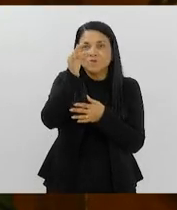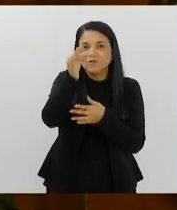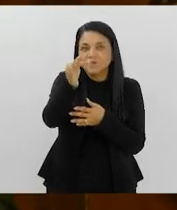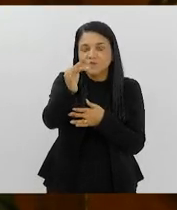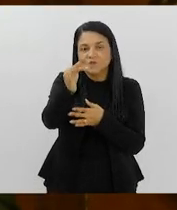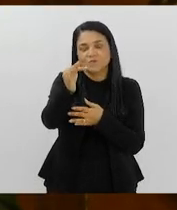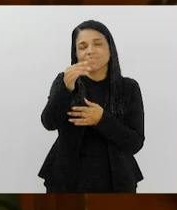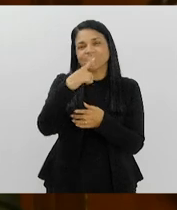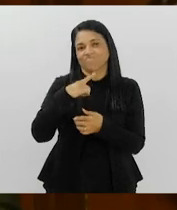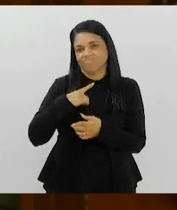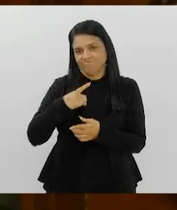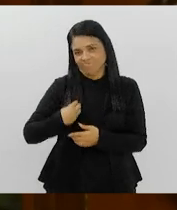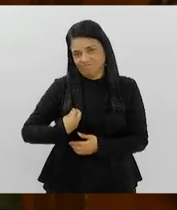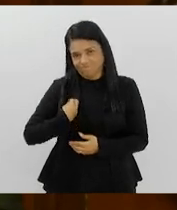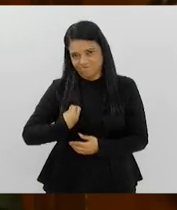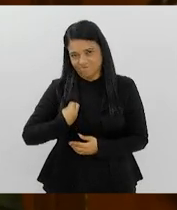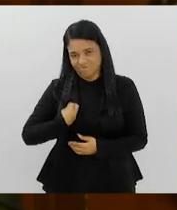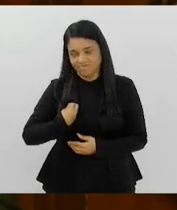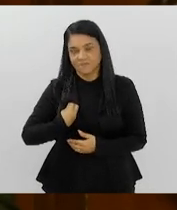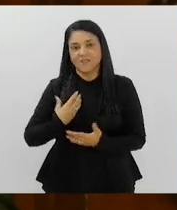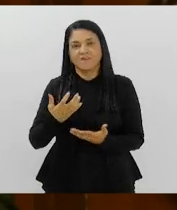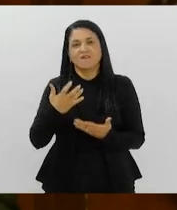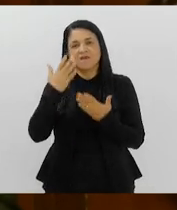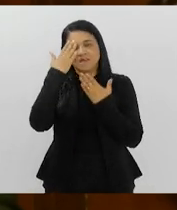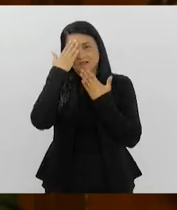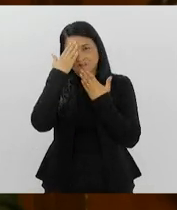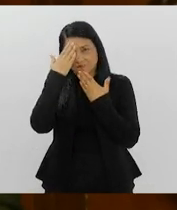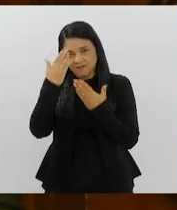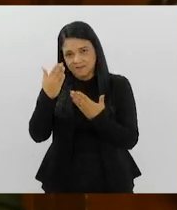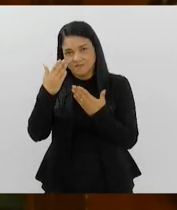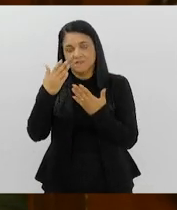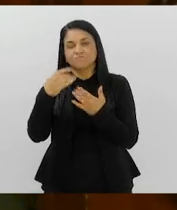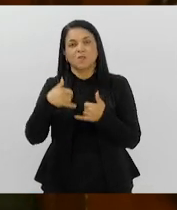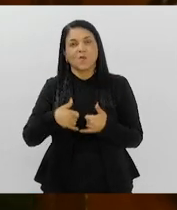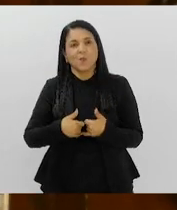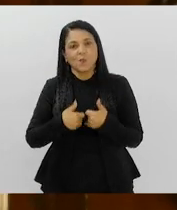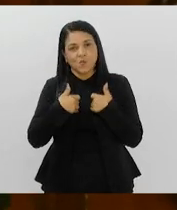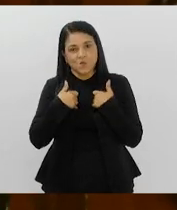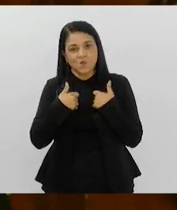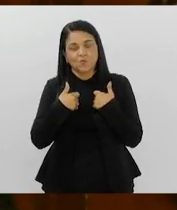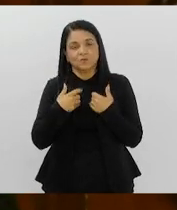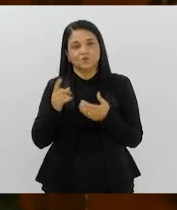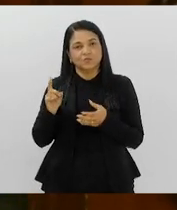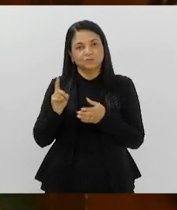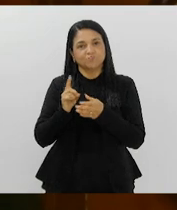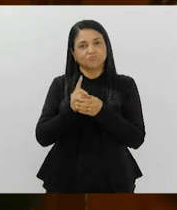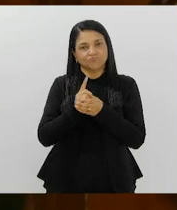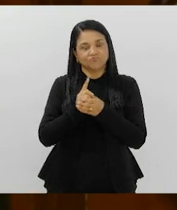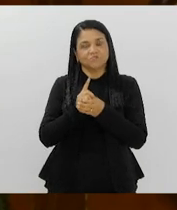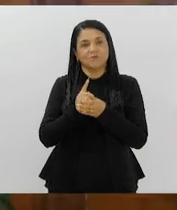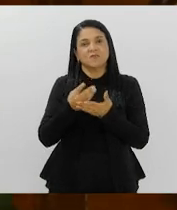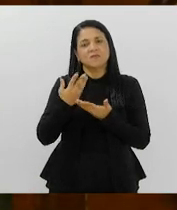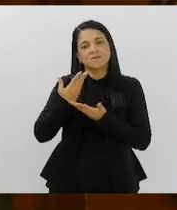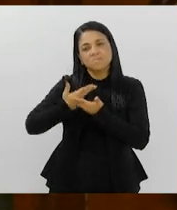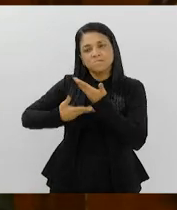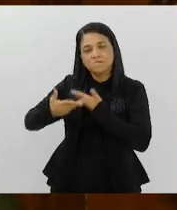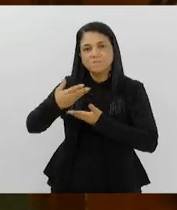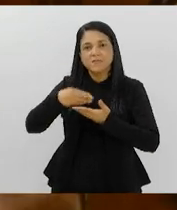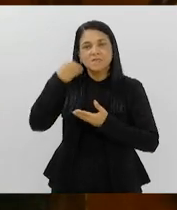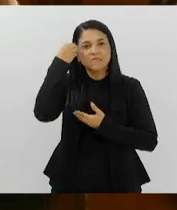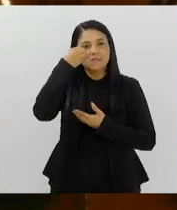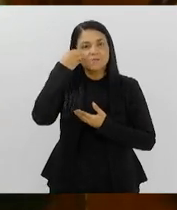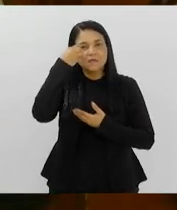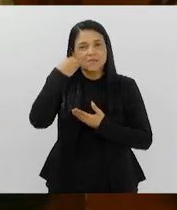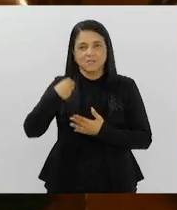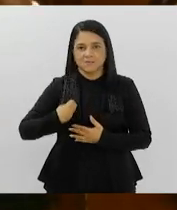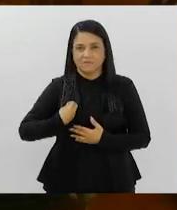existirão. Então, quero agradecer a honra, o privilégio de estar aqui e compartilhar um pouco da experiência do Acre pela Vida,